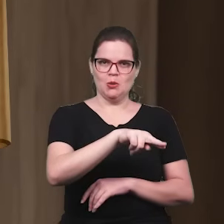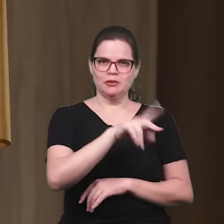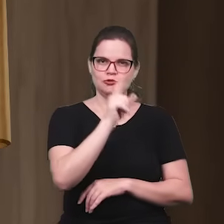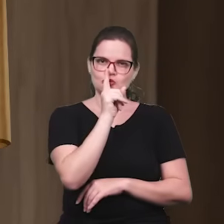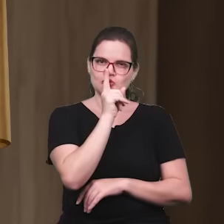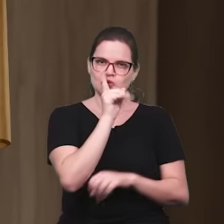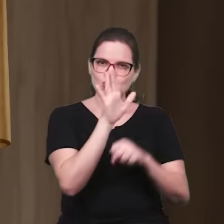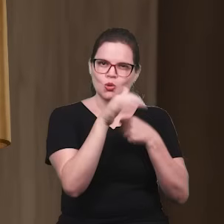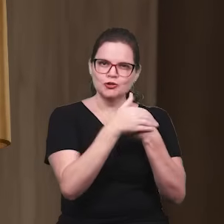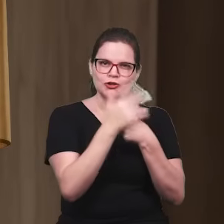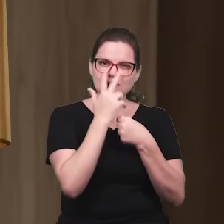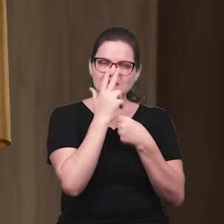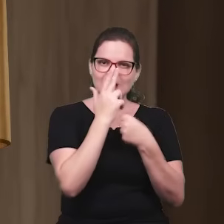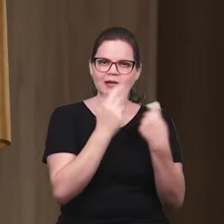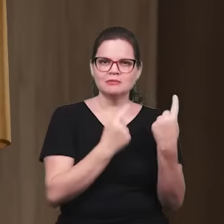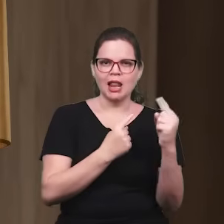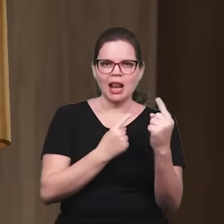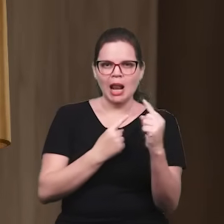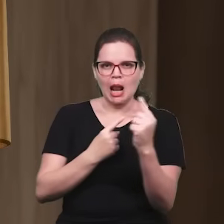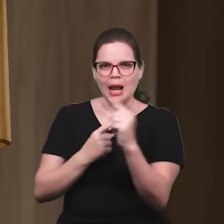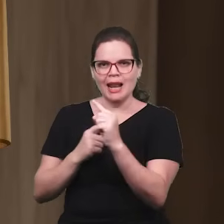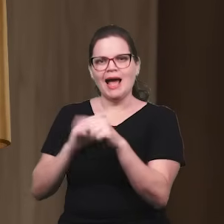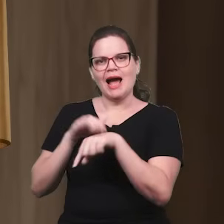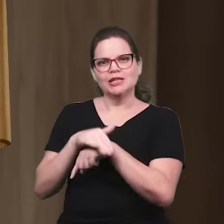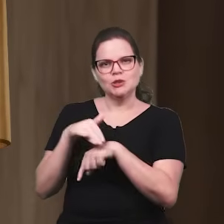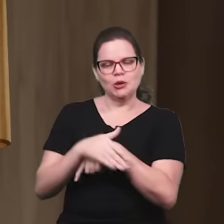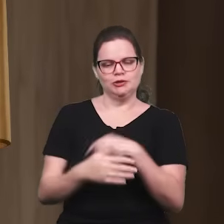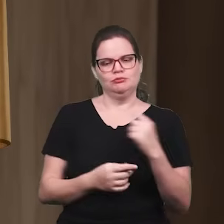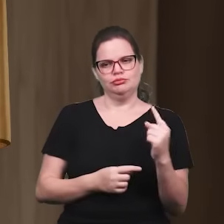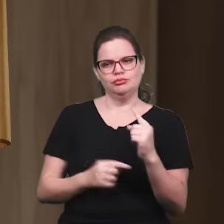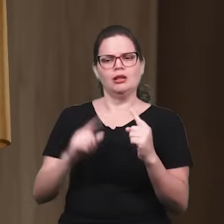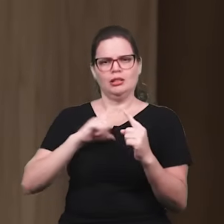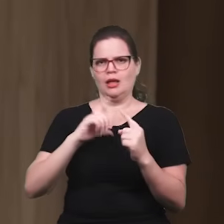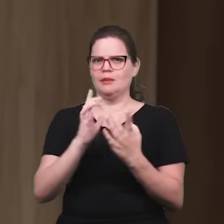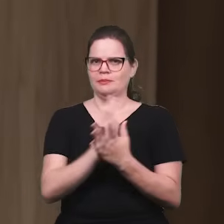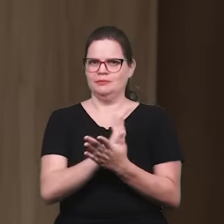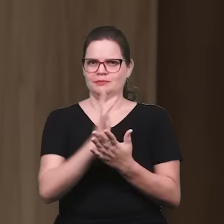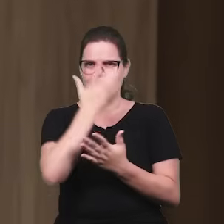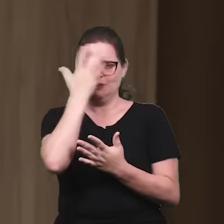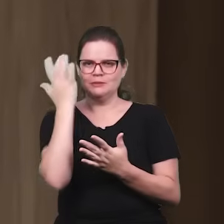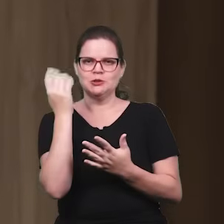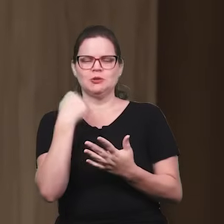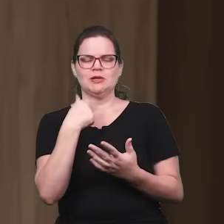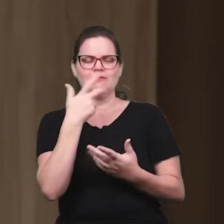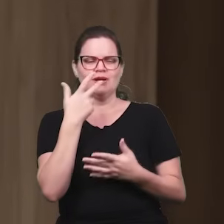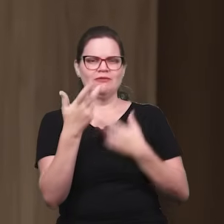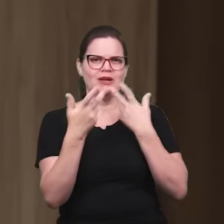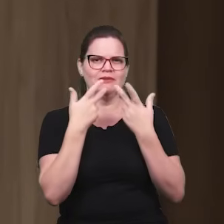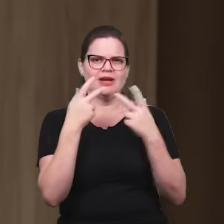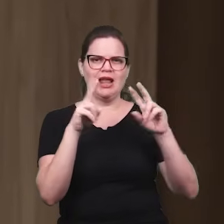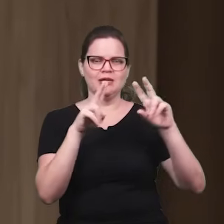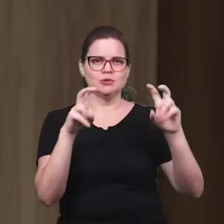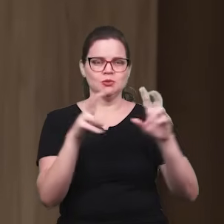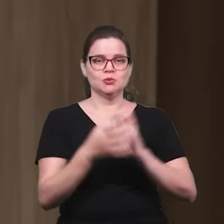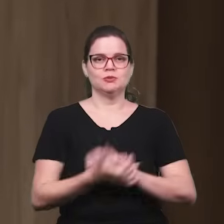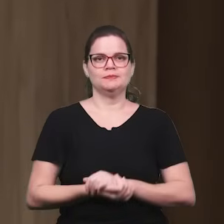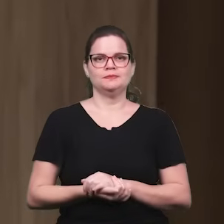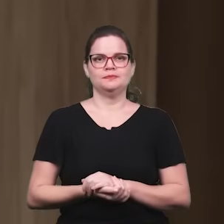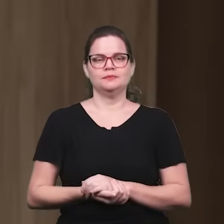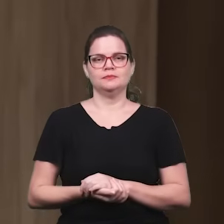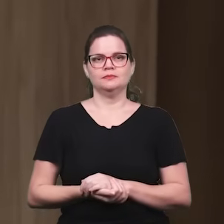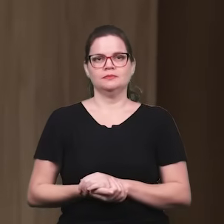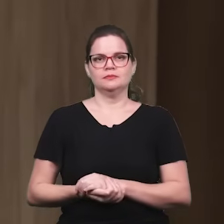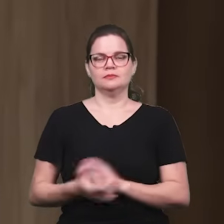Jesus tem sido motivo de muitas especulações, não é? Mas o fato é que